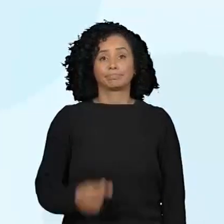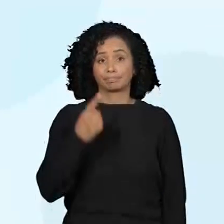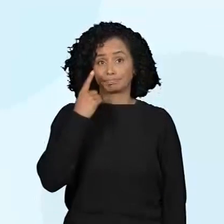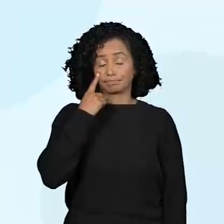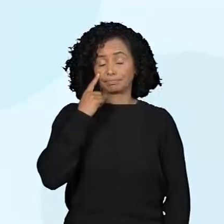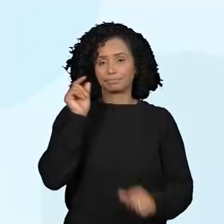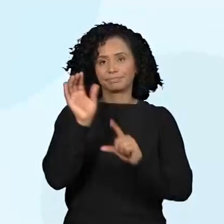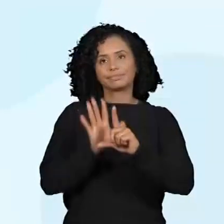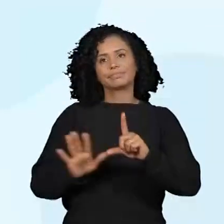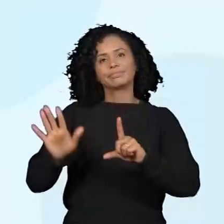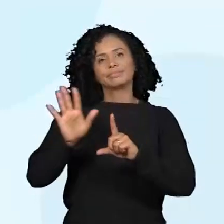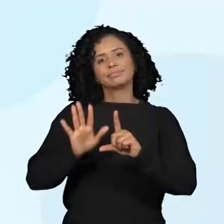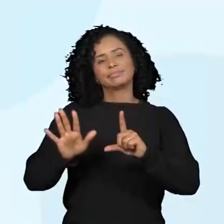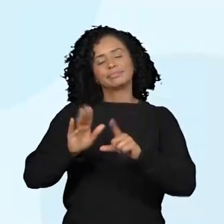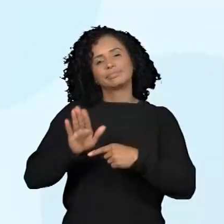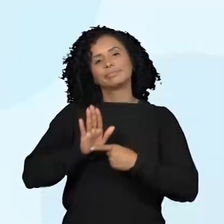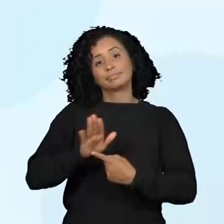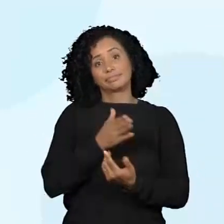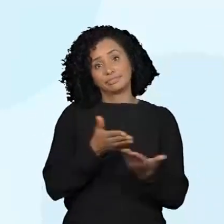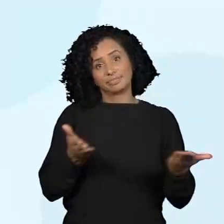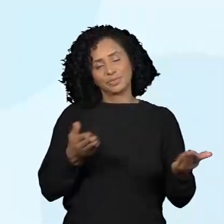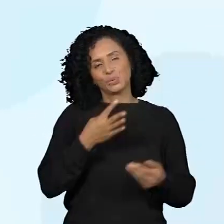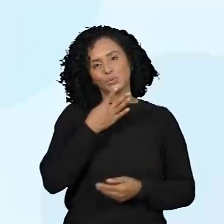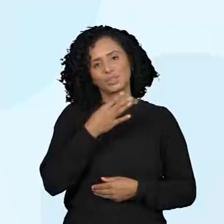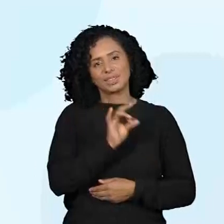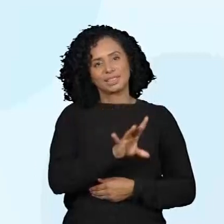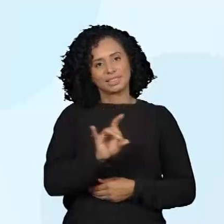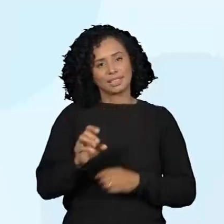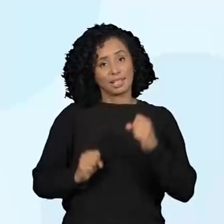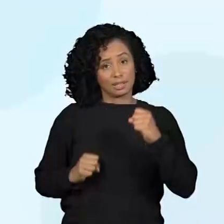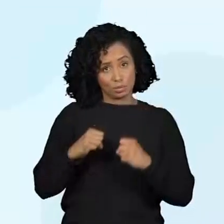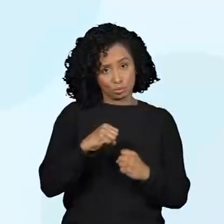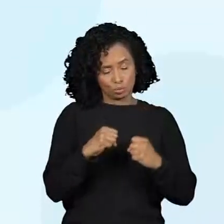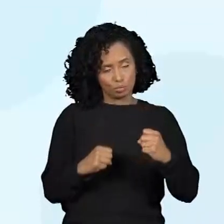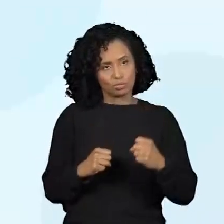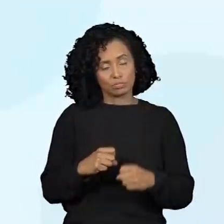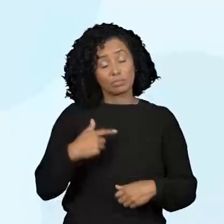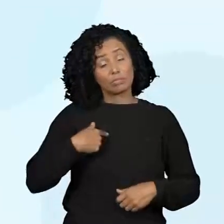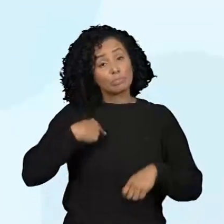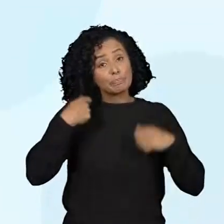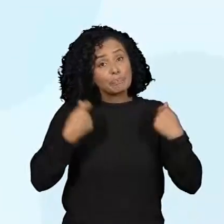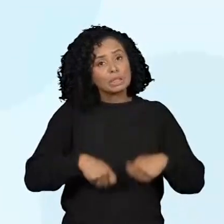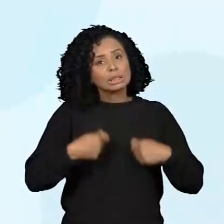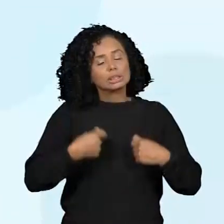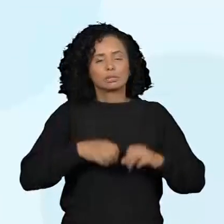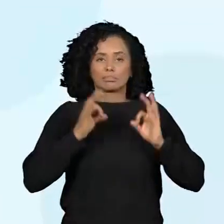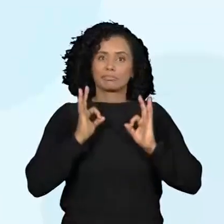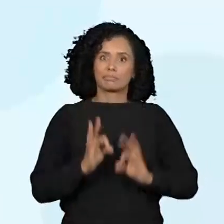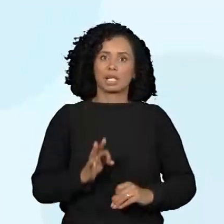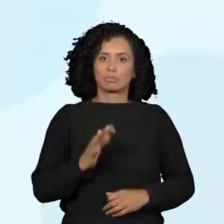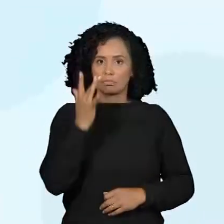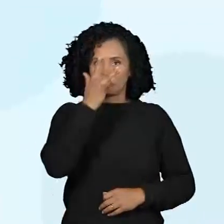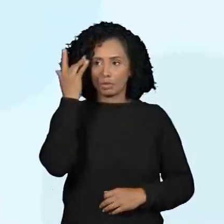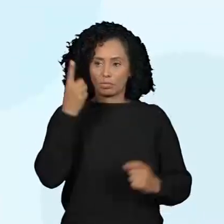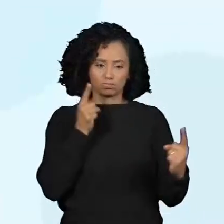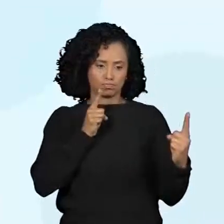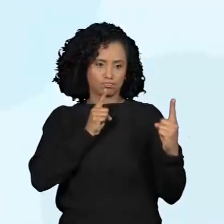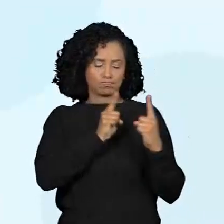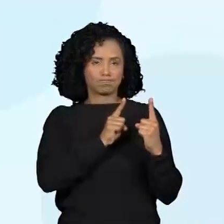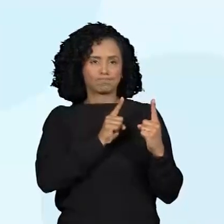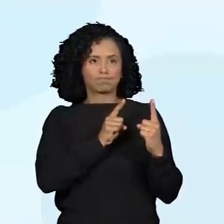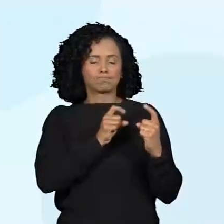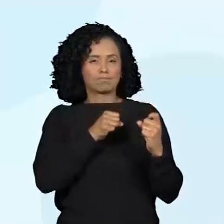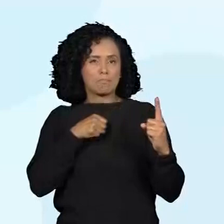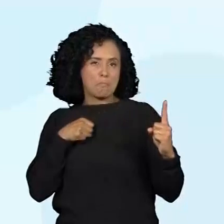algumas imagens. Então, nessas lutas, eu preciso acertar o meu oponente com